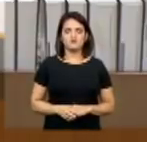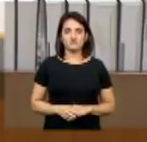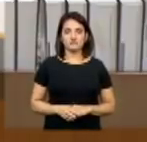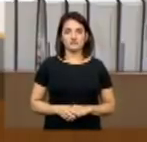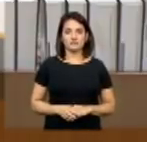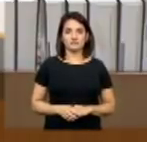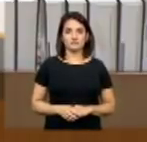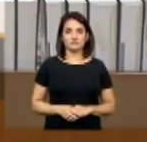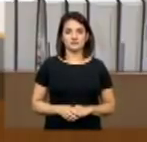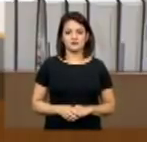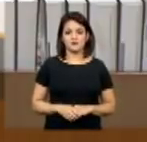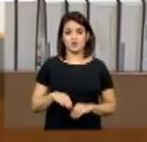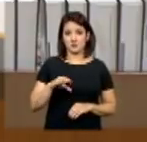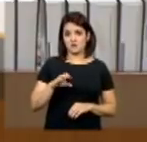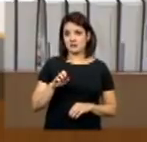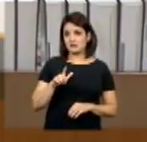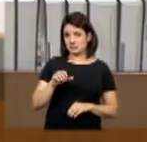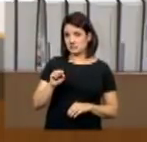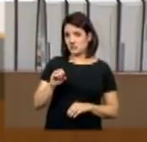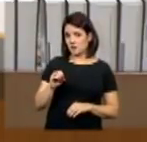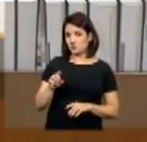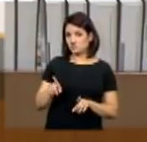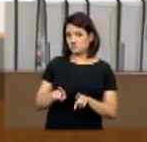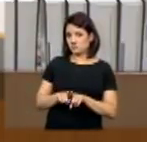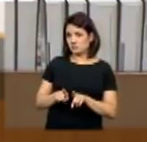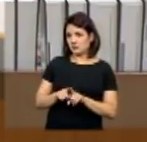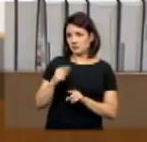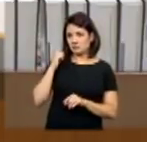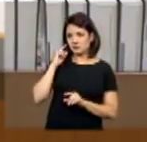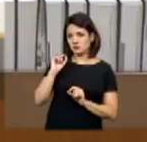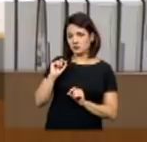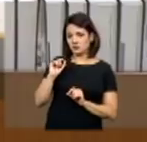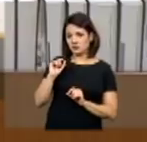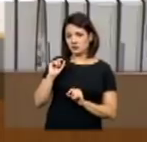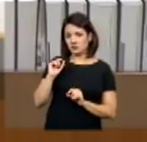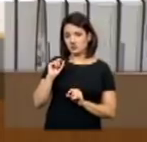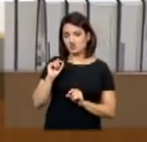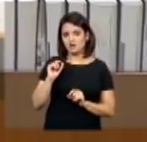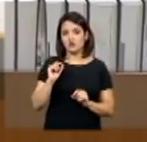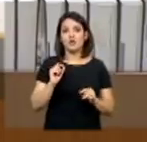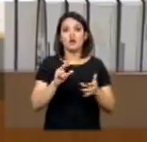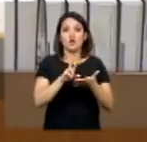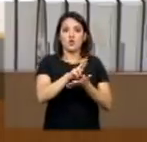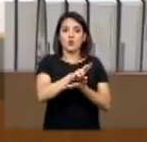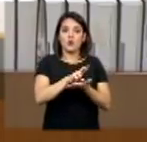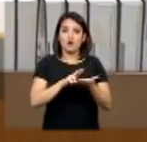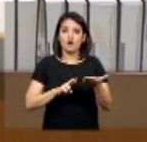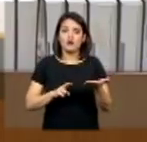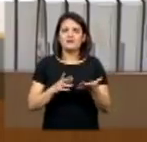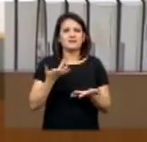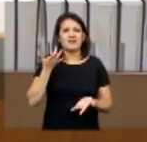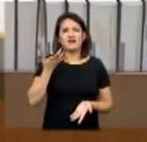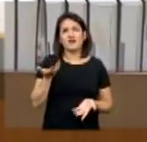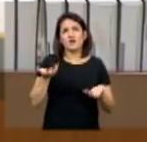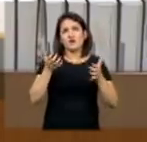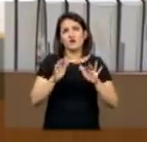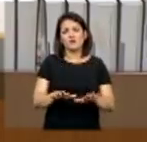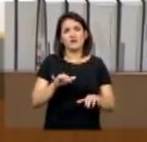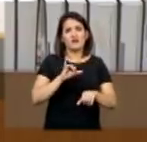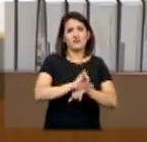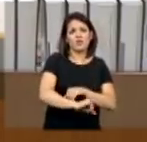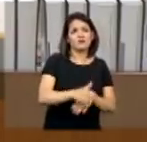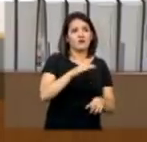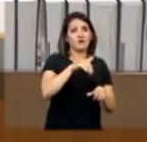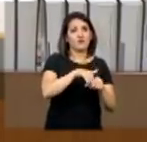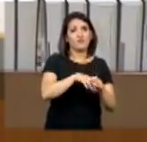início do ano entende que o relator entende é eu não gostaria de me ausentar durante o voto do relator